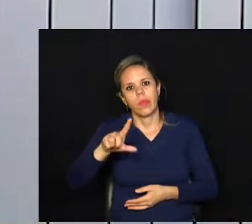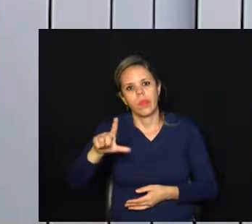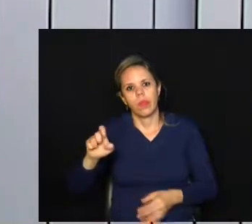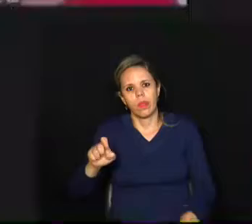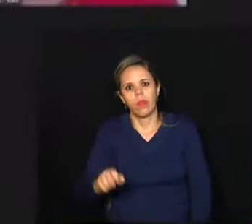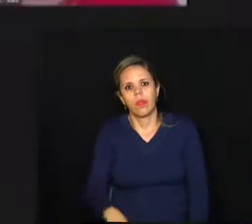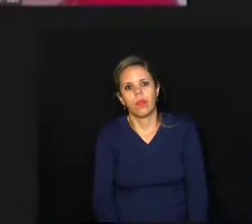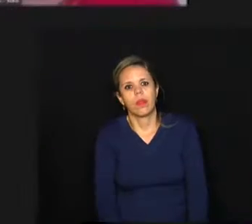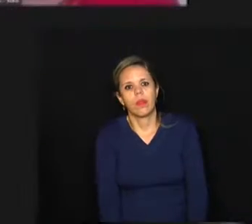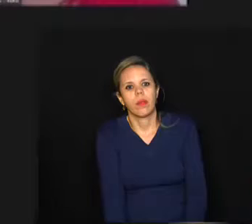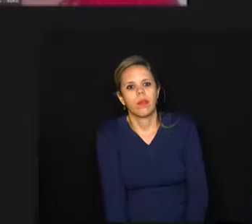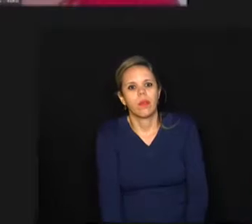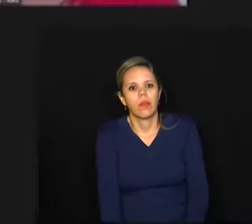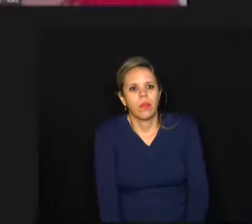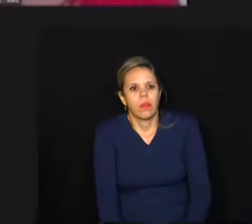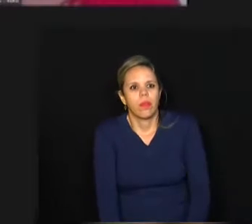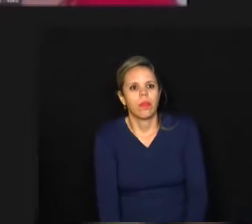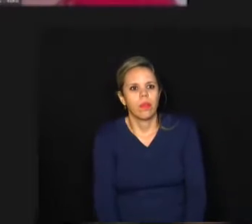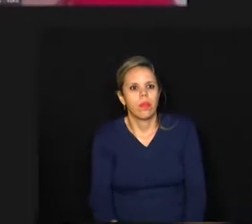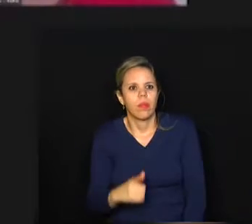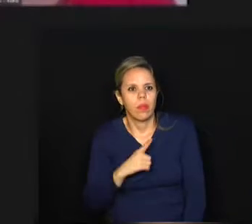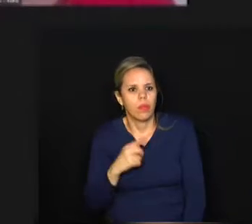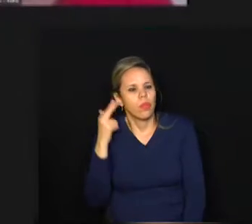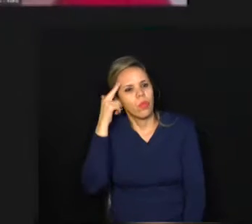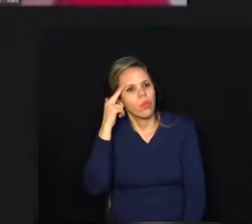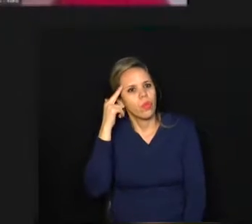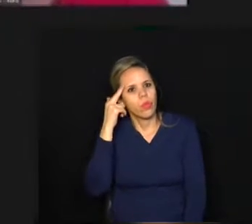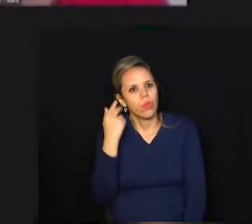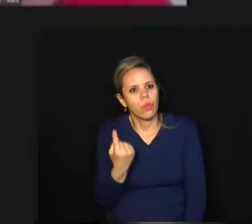Franco. Ela tinha aquele sonho